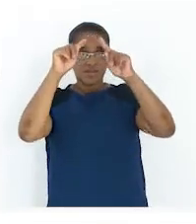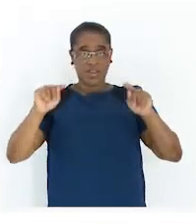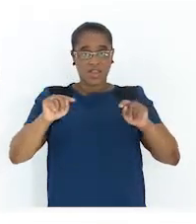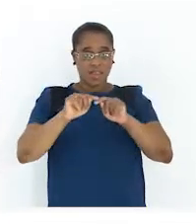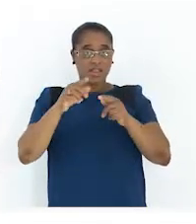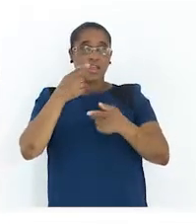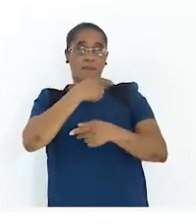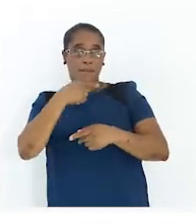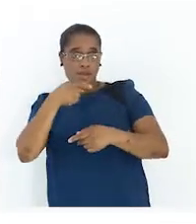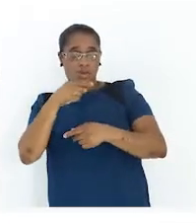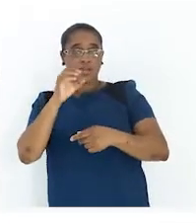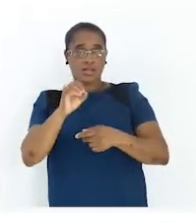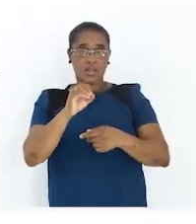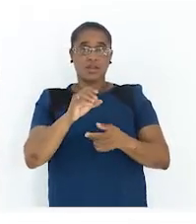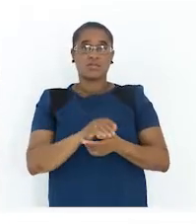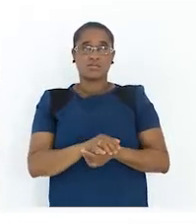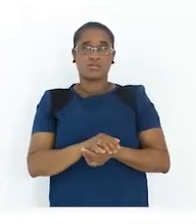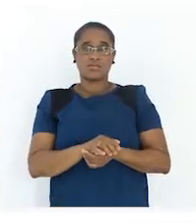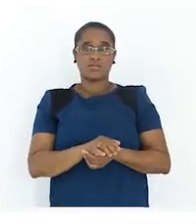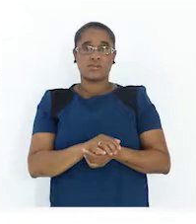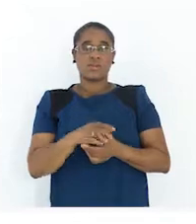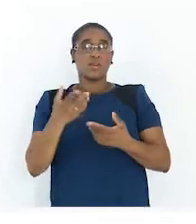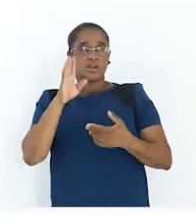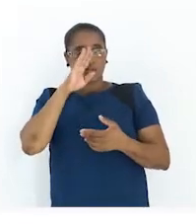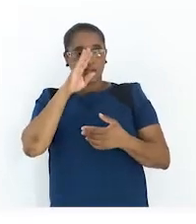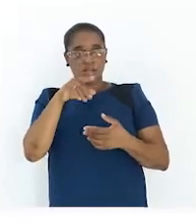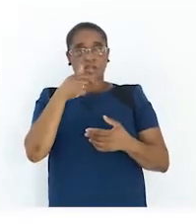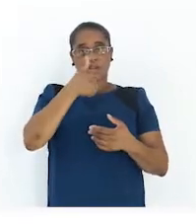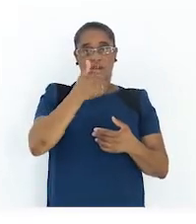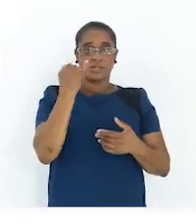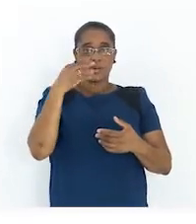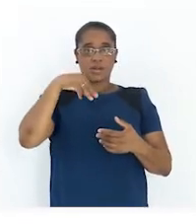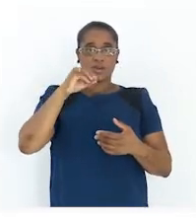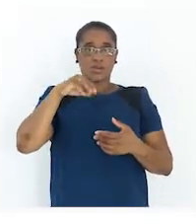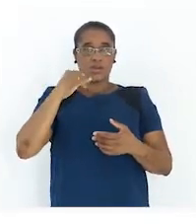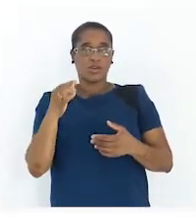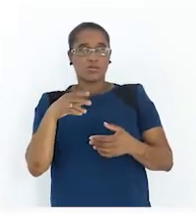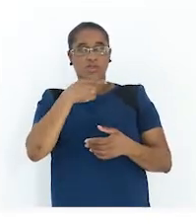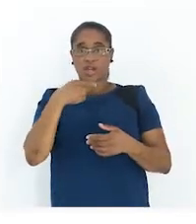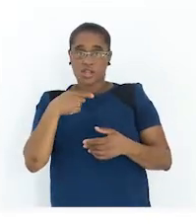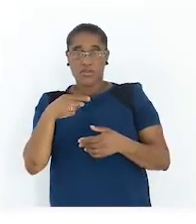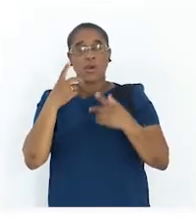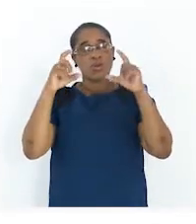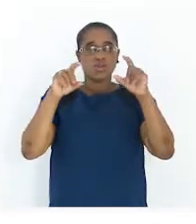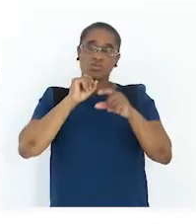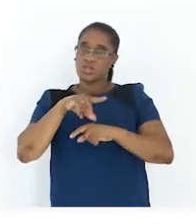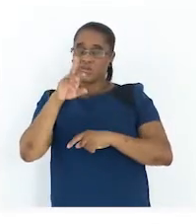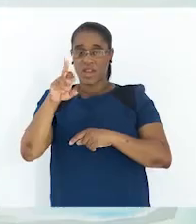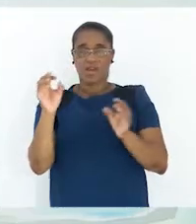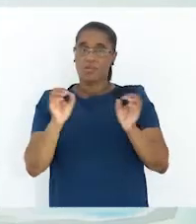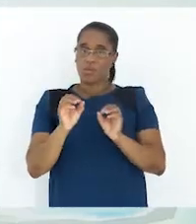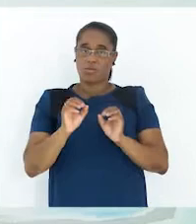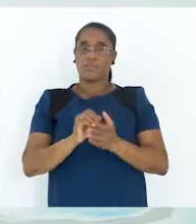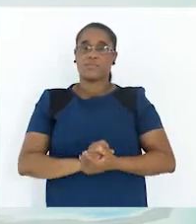se o binómio discriminante for negativo, a equação é impossível em R. Reparem que